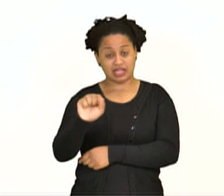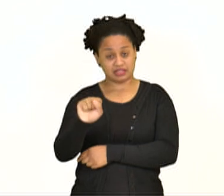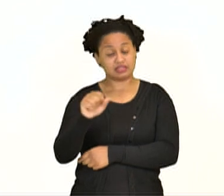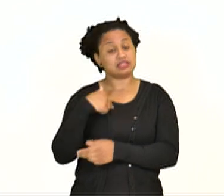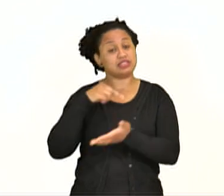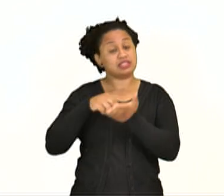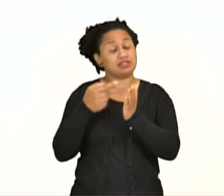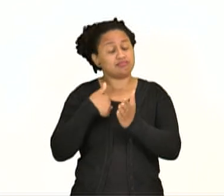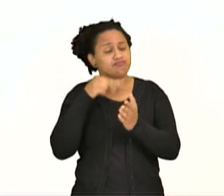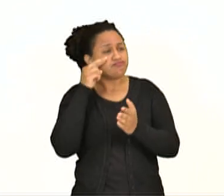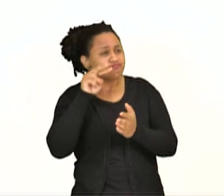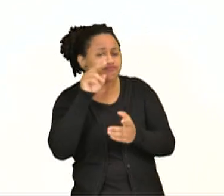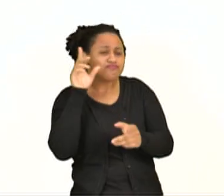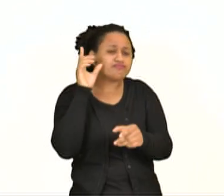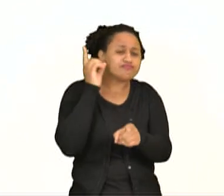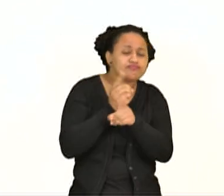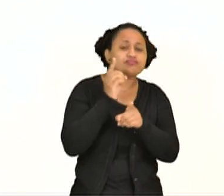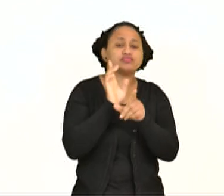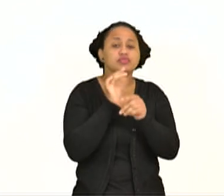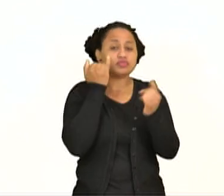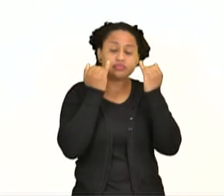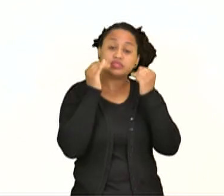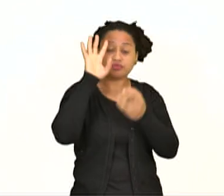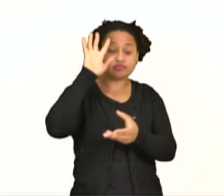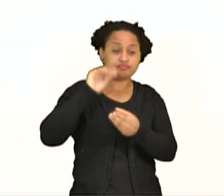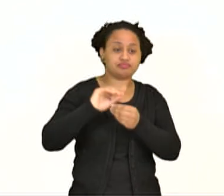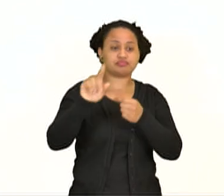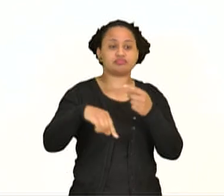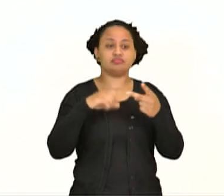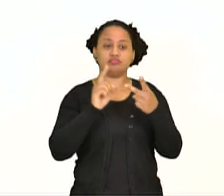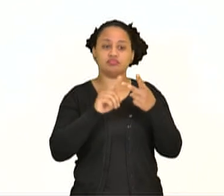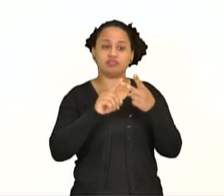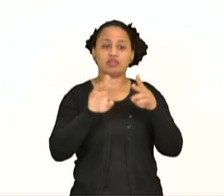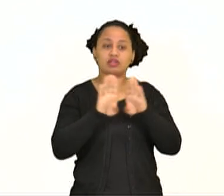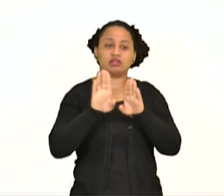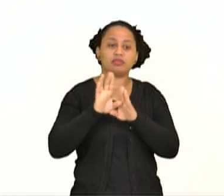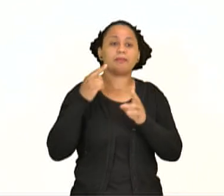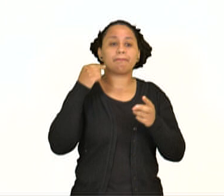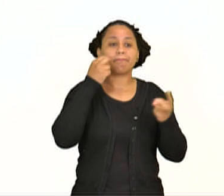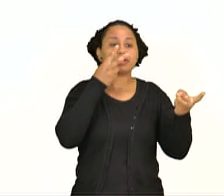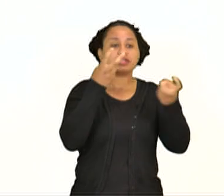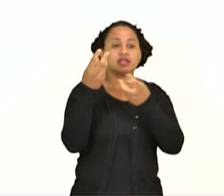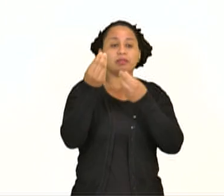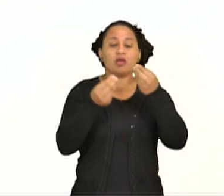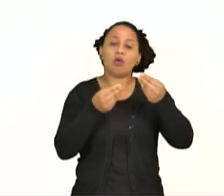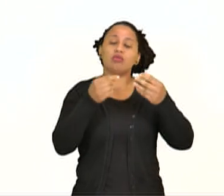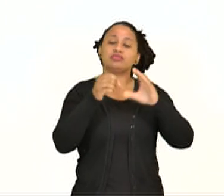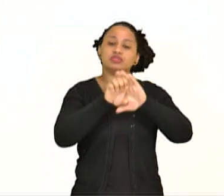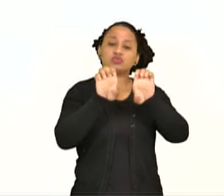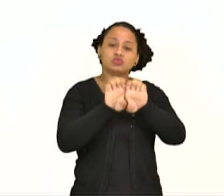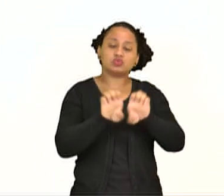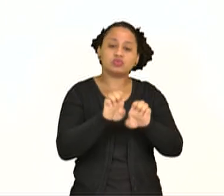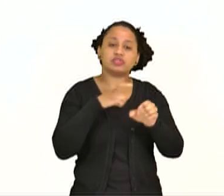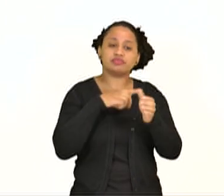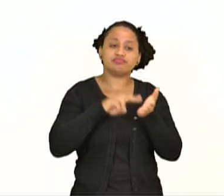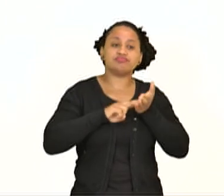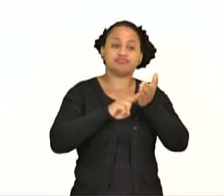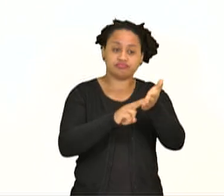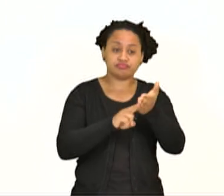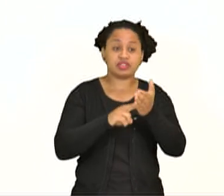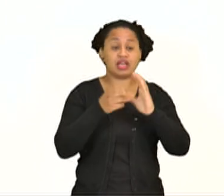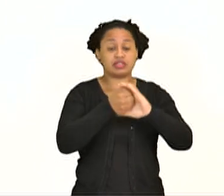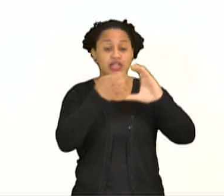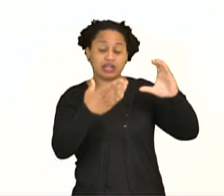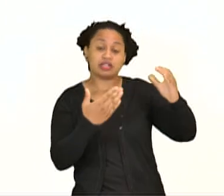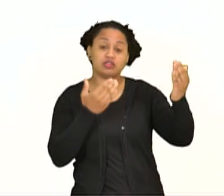Sistematizar os elementos da composição, nós vamos ver como é a estrutura da carta, as características, comparando com outro